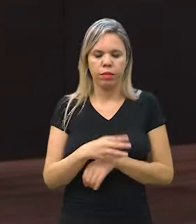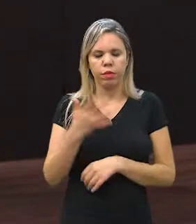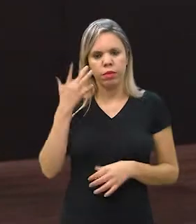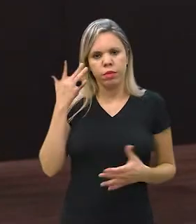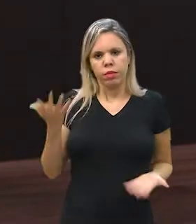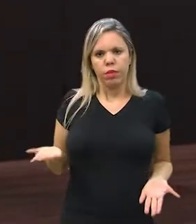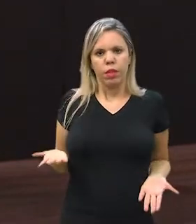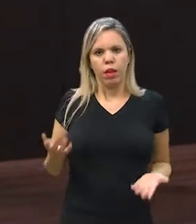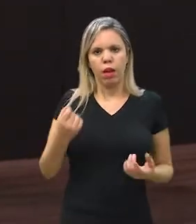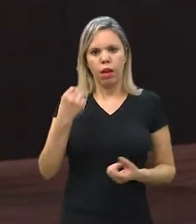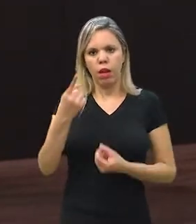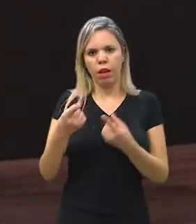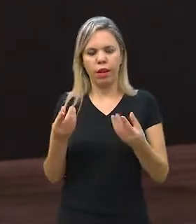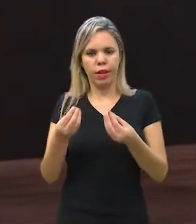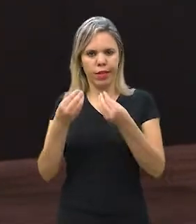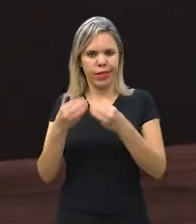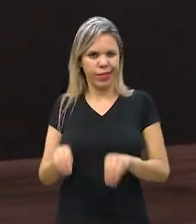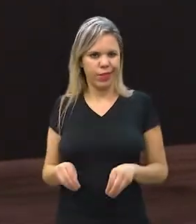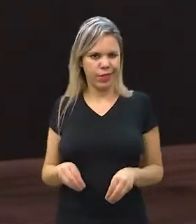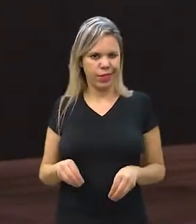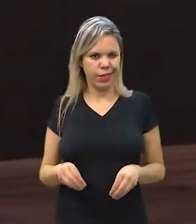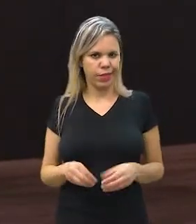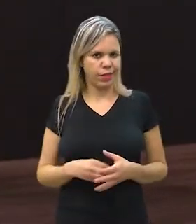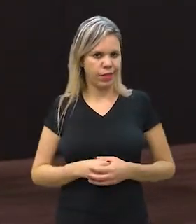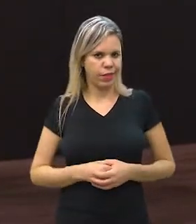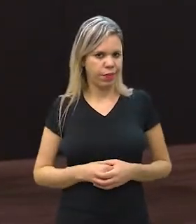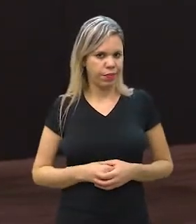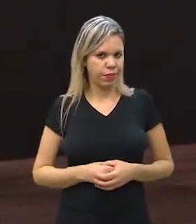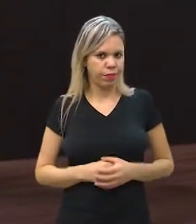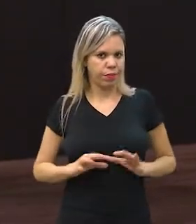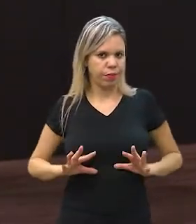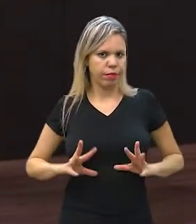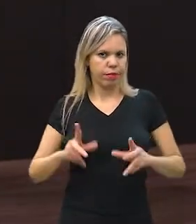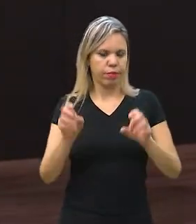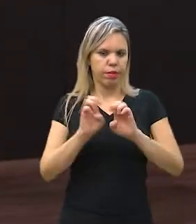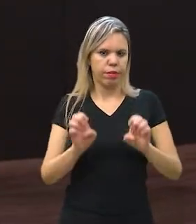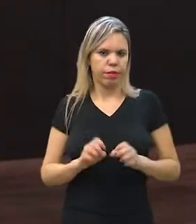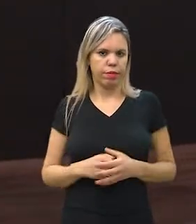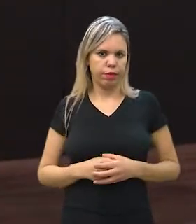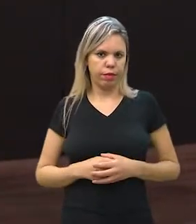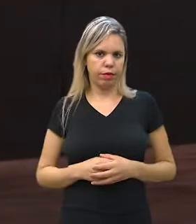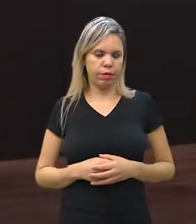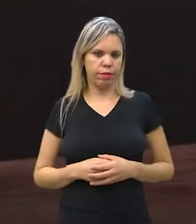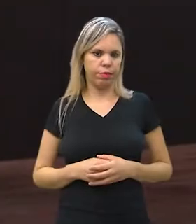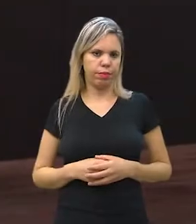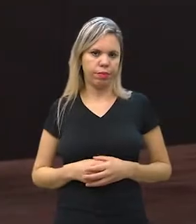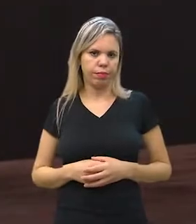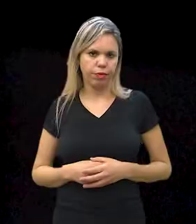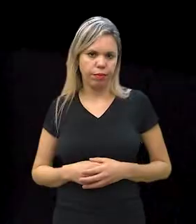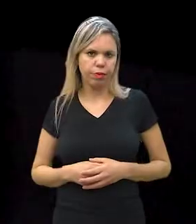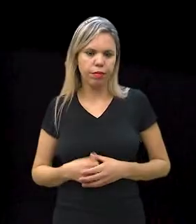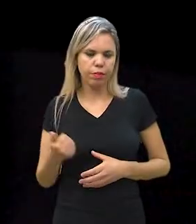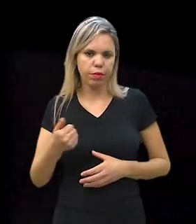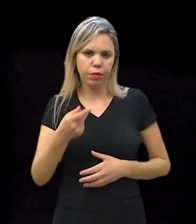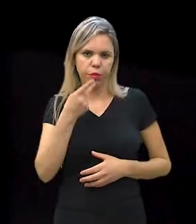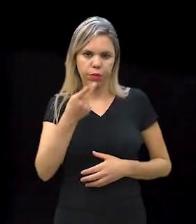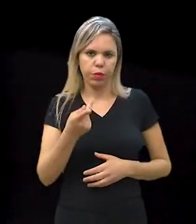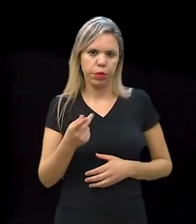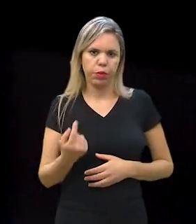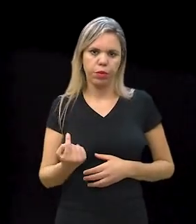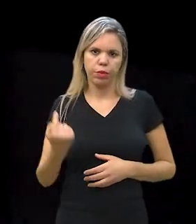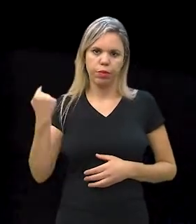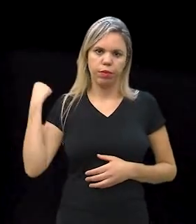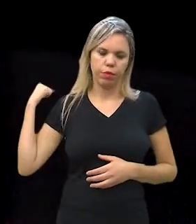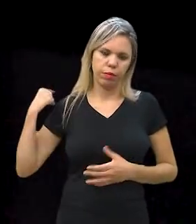a pandemia trouxe aí também algum impacto em toda essa estrutura? Olha, o